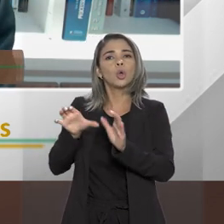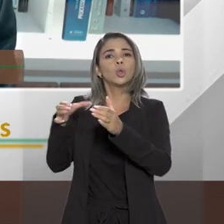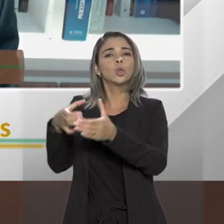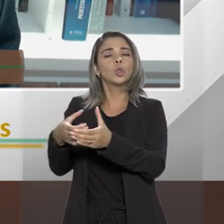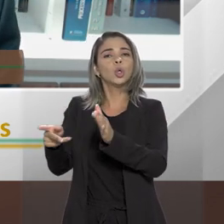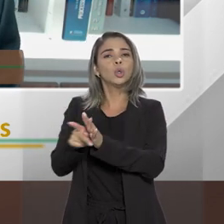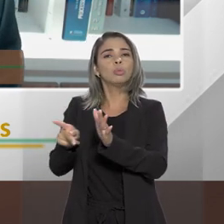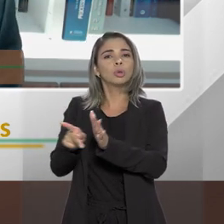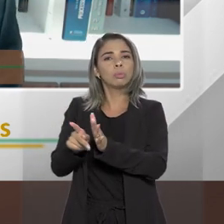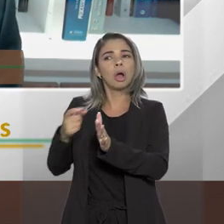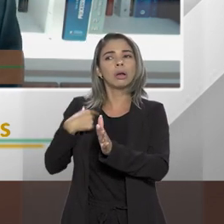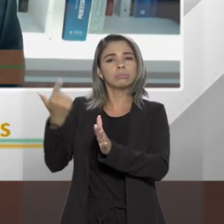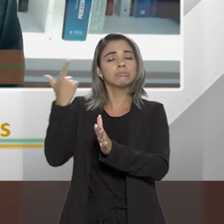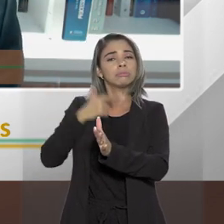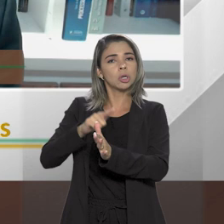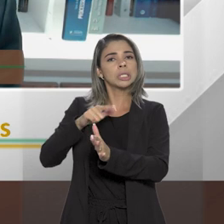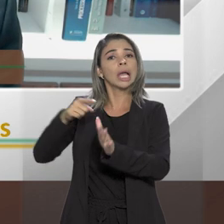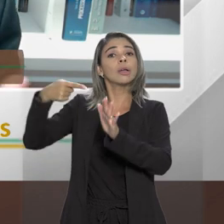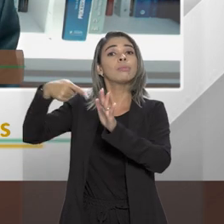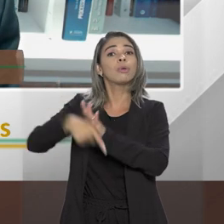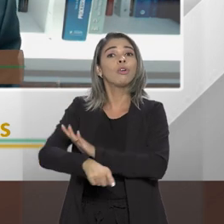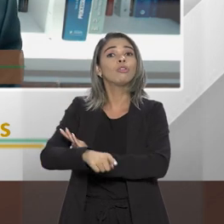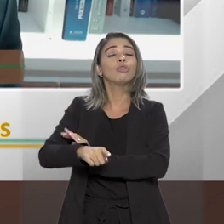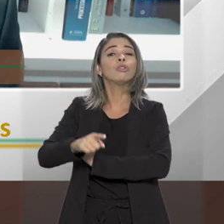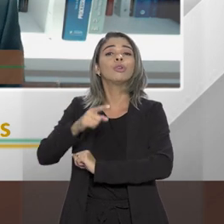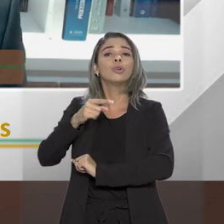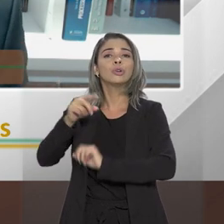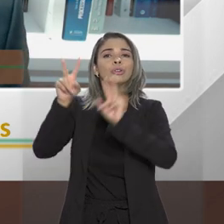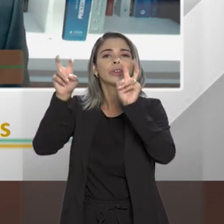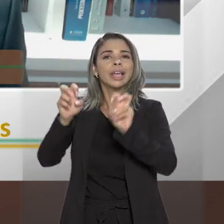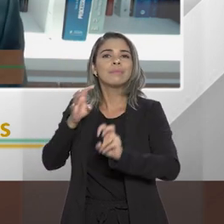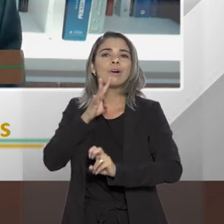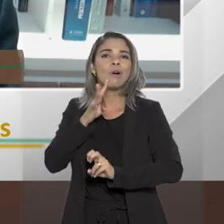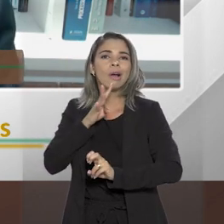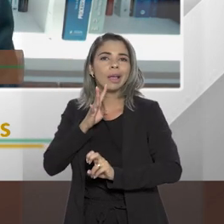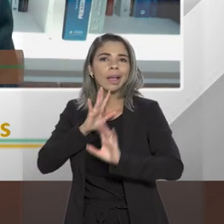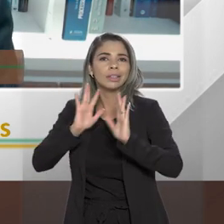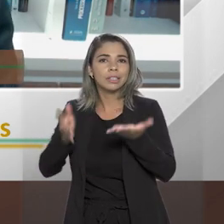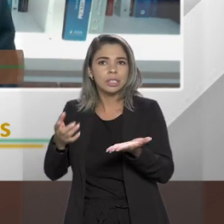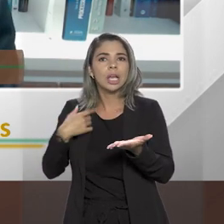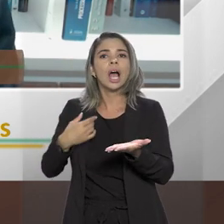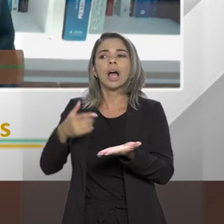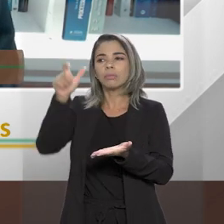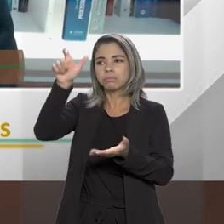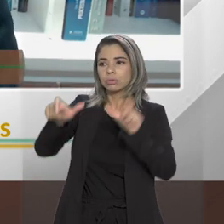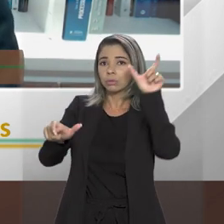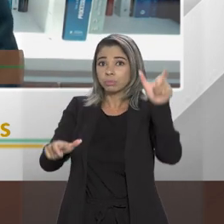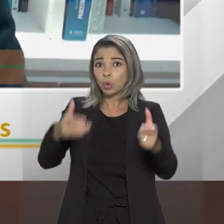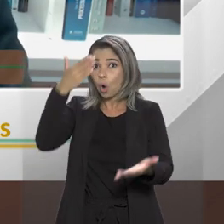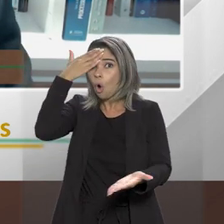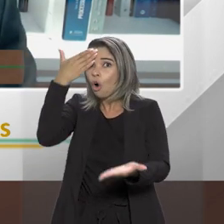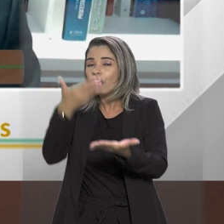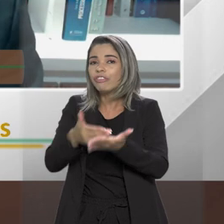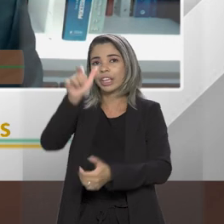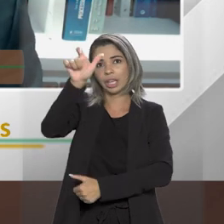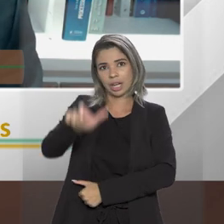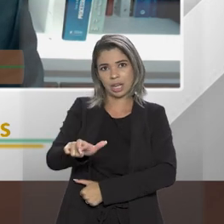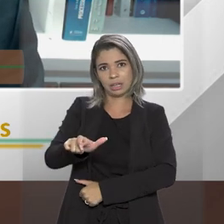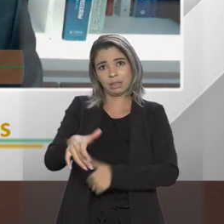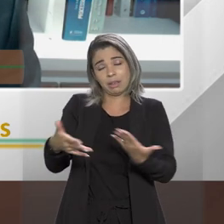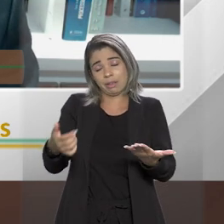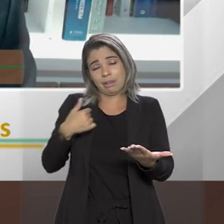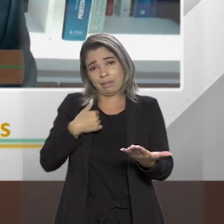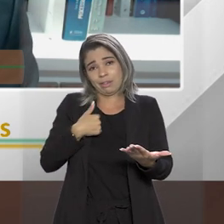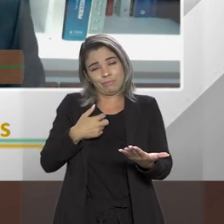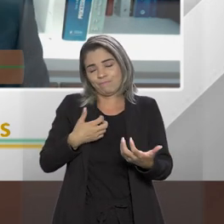se considera especializado e que, portanto, detém confiança das partes para bem resolver esse litígio. Fico até aqui sem graça de falar de